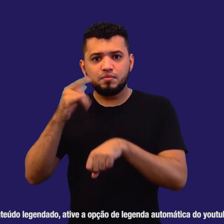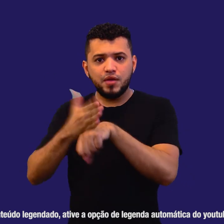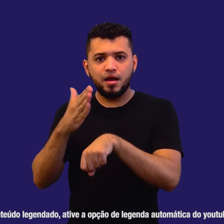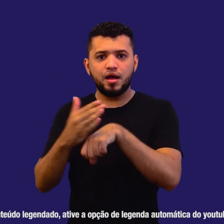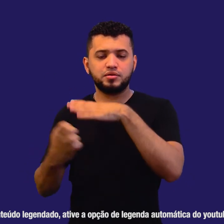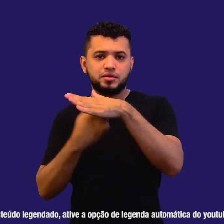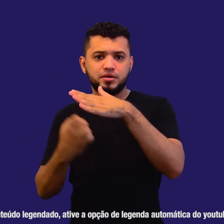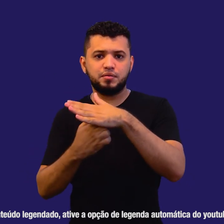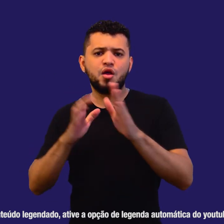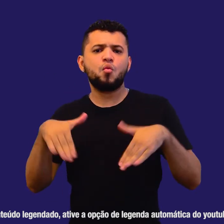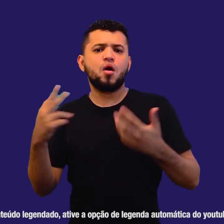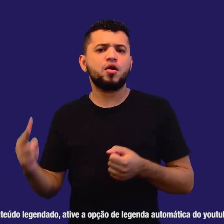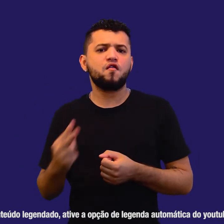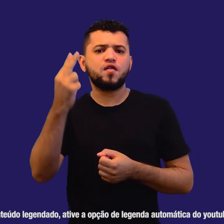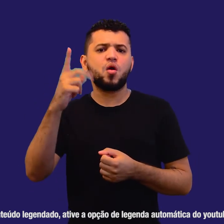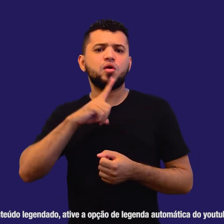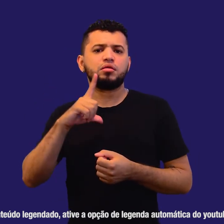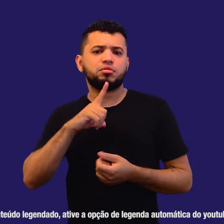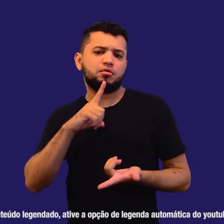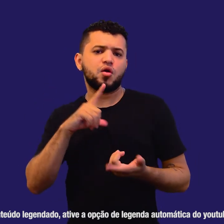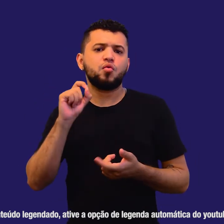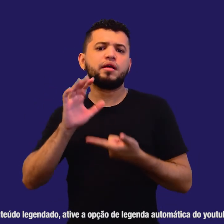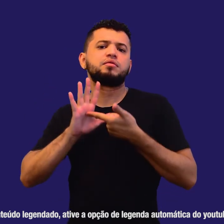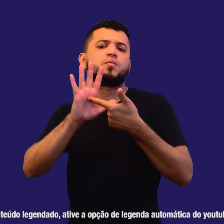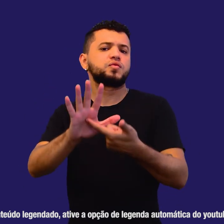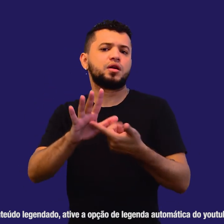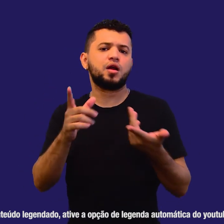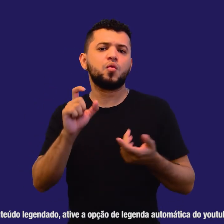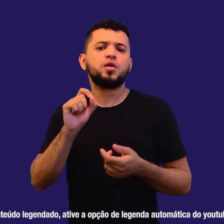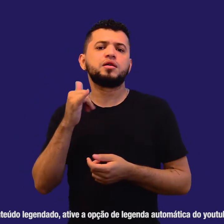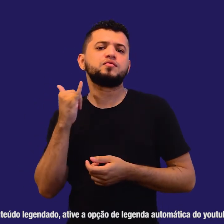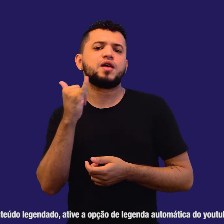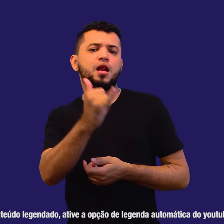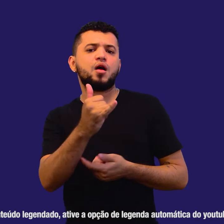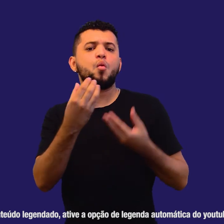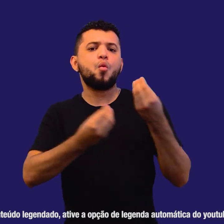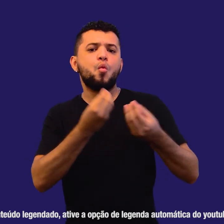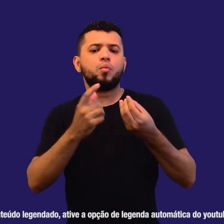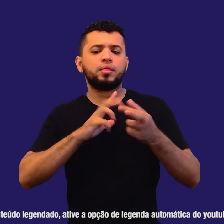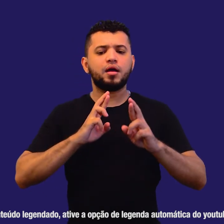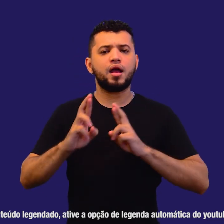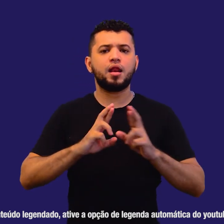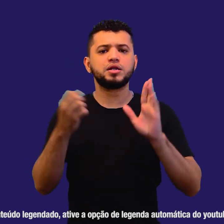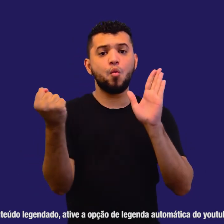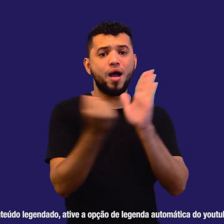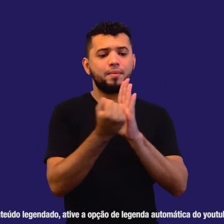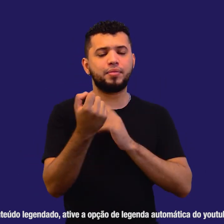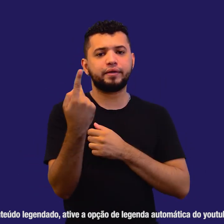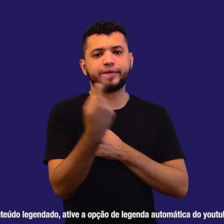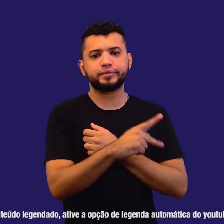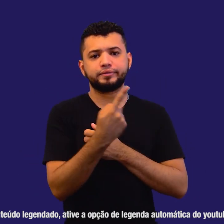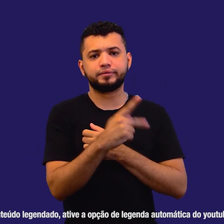que elas pregam, né? O que elas estão pregando ali, o que elas estão dizendo, como isso se relaciona com a marca delas, né? Então,